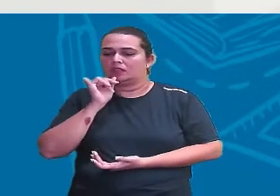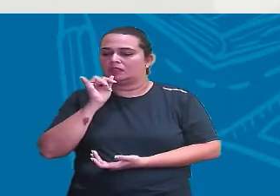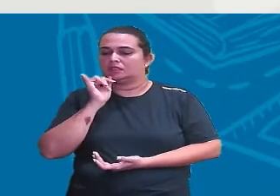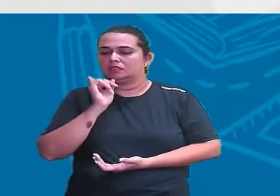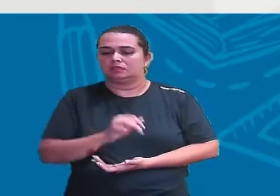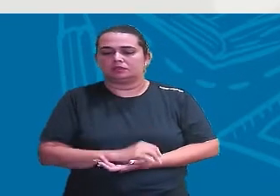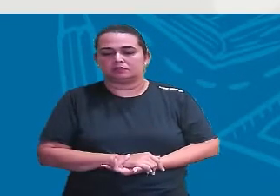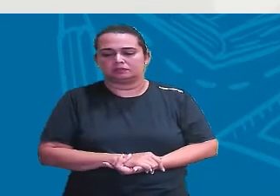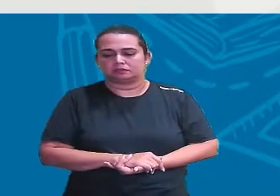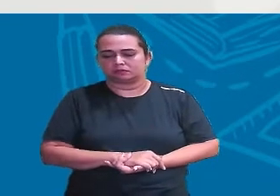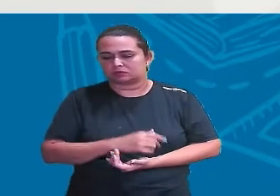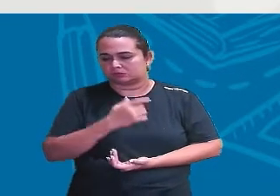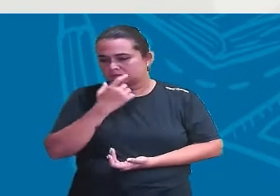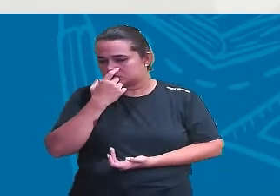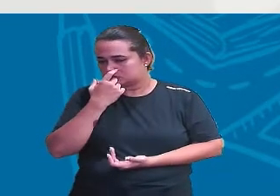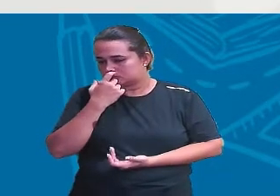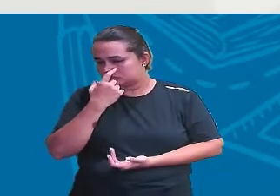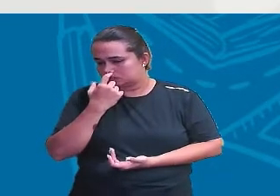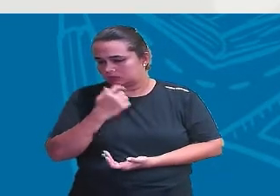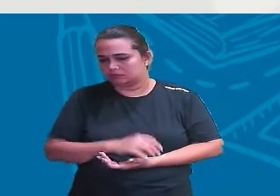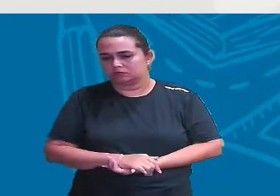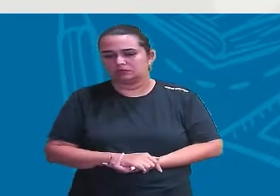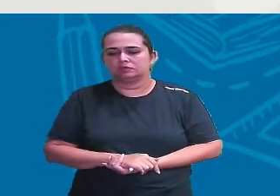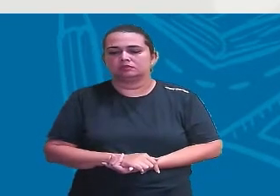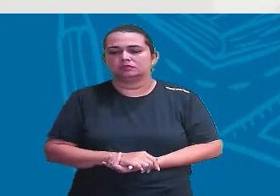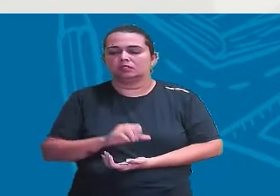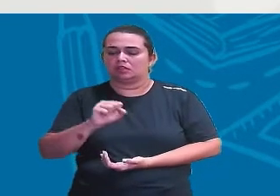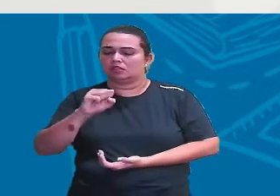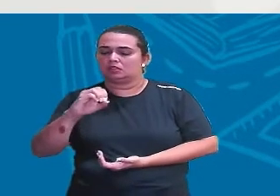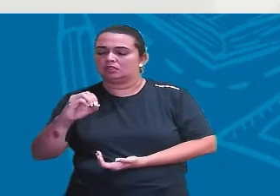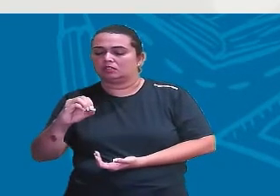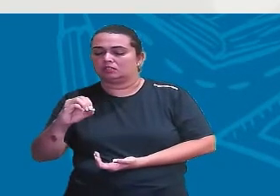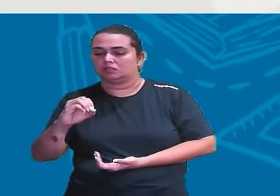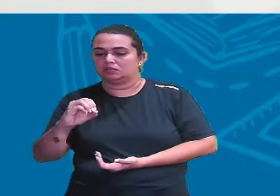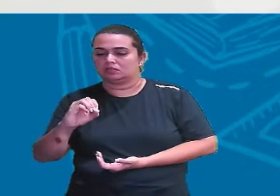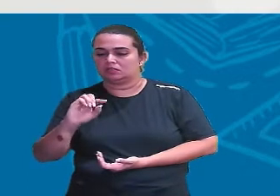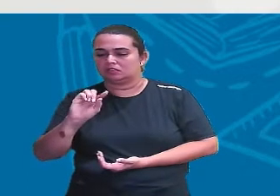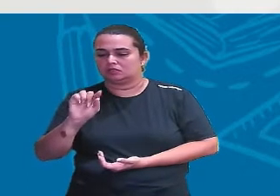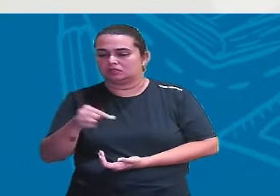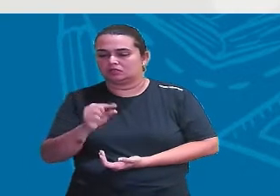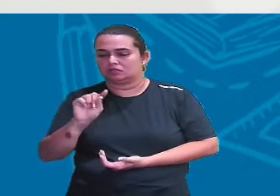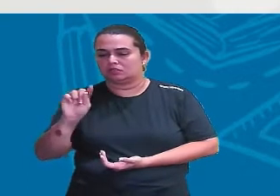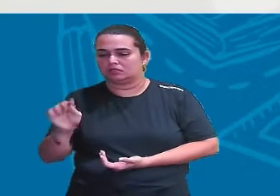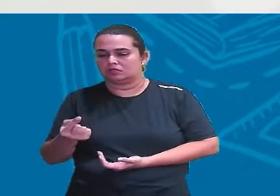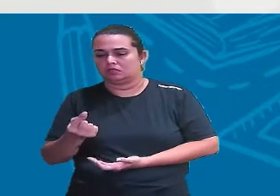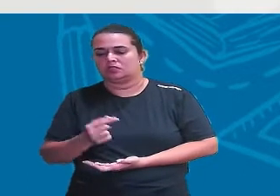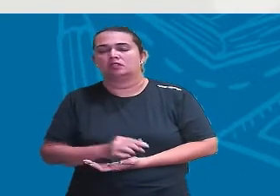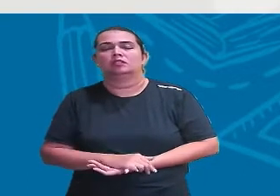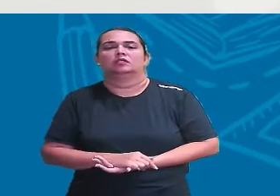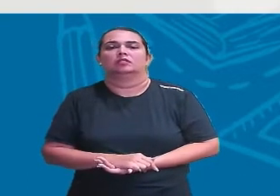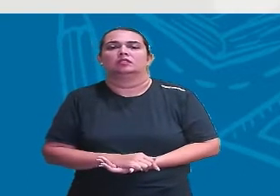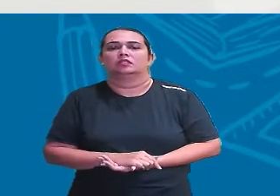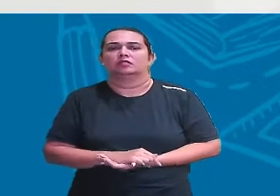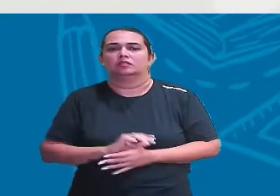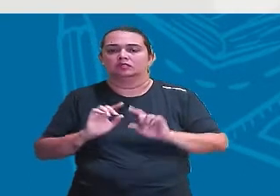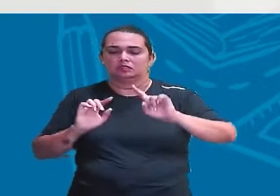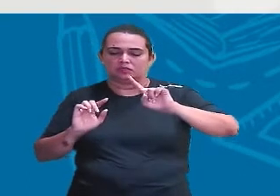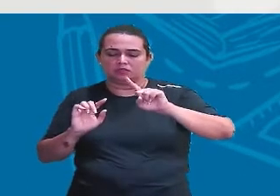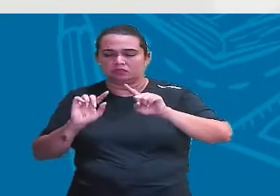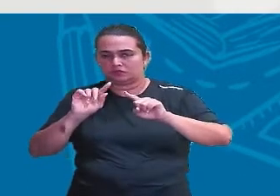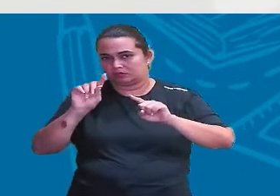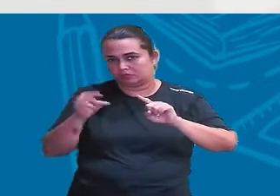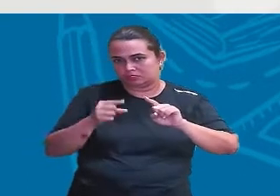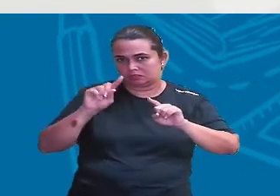exemplo. Indeed, so aí é a conjunção. You need to change your research paper showing some